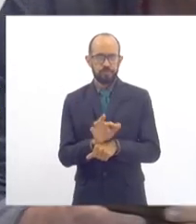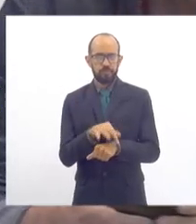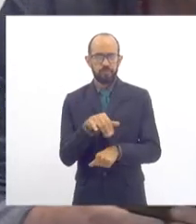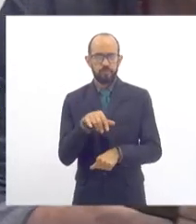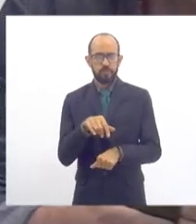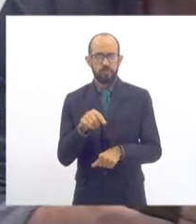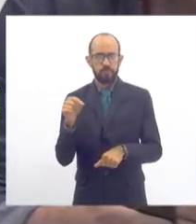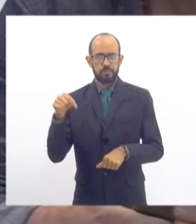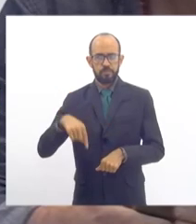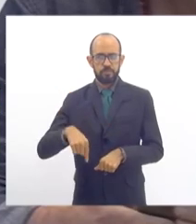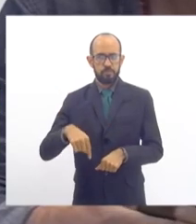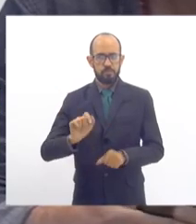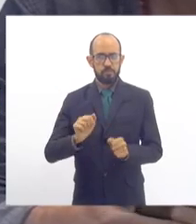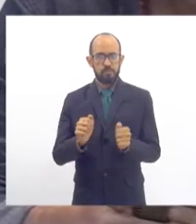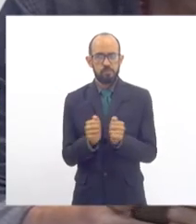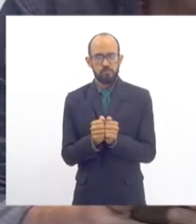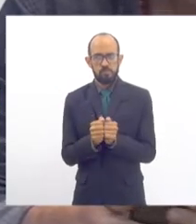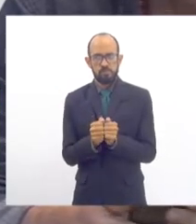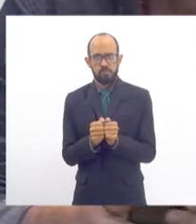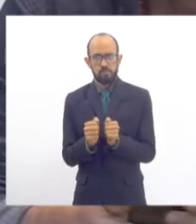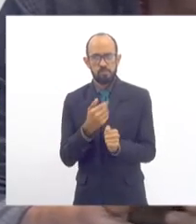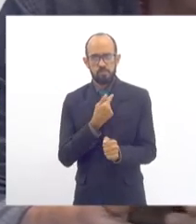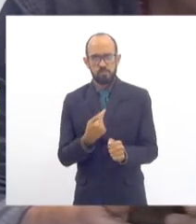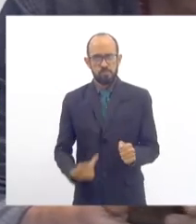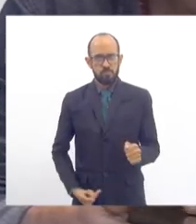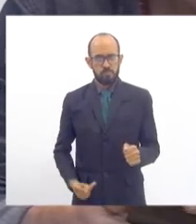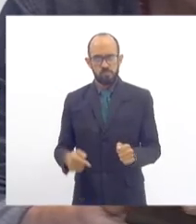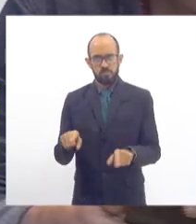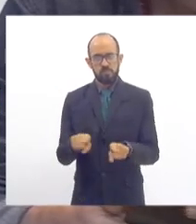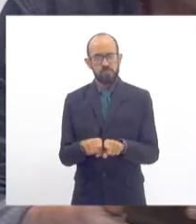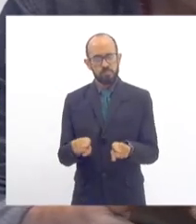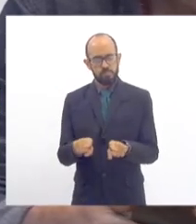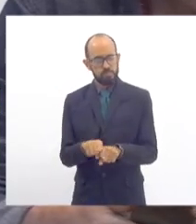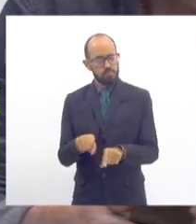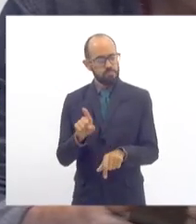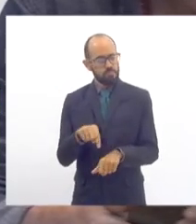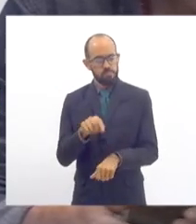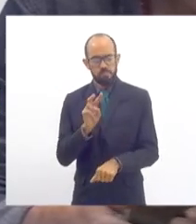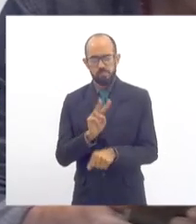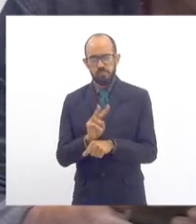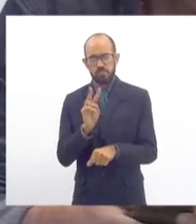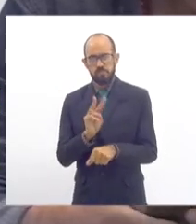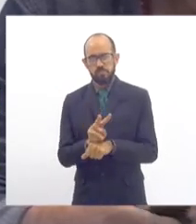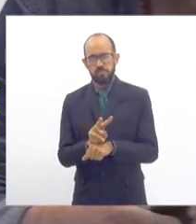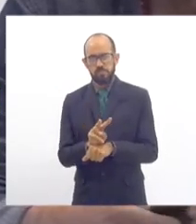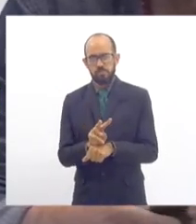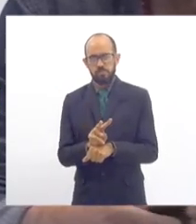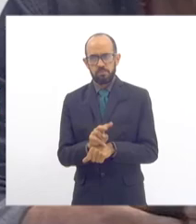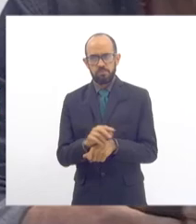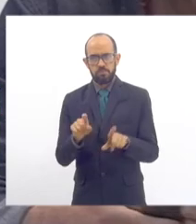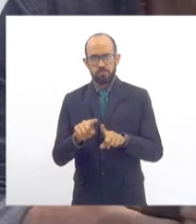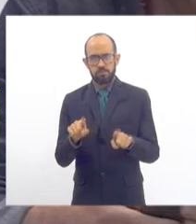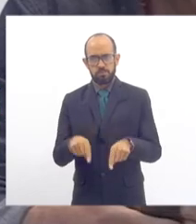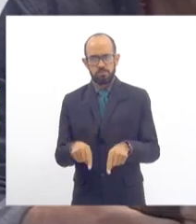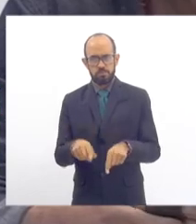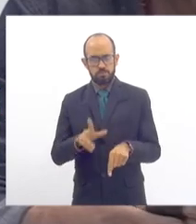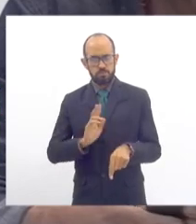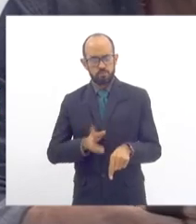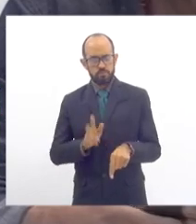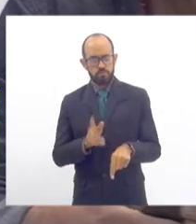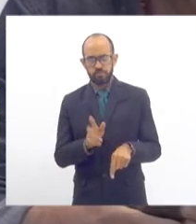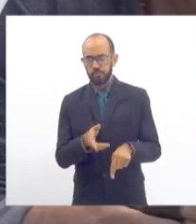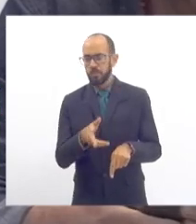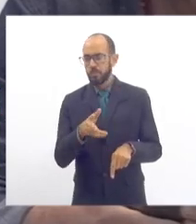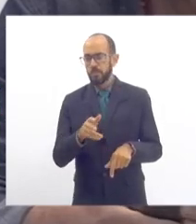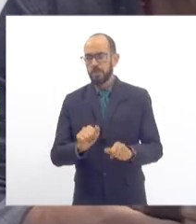né, à frente do governo também é passageiro. E os servidores que constroem permanentemente